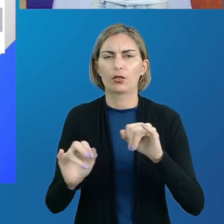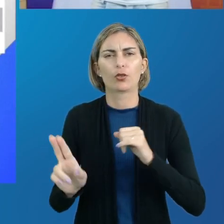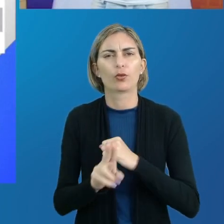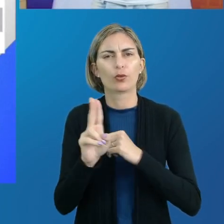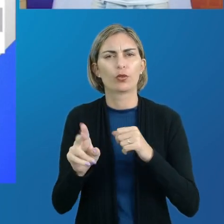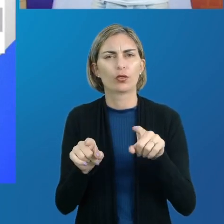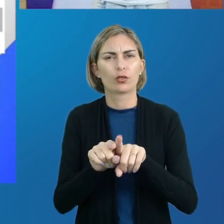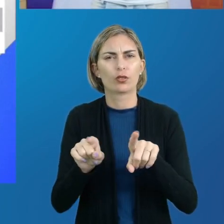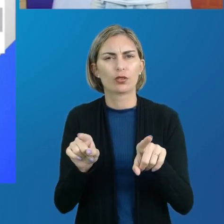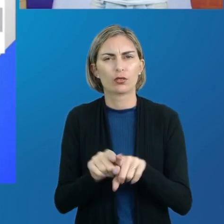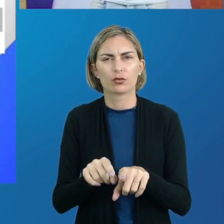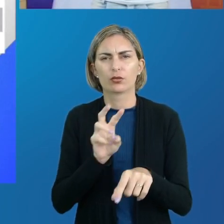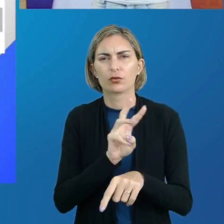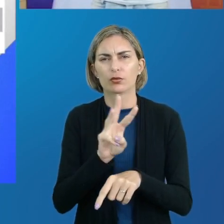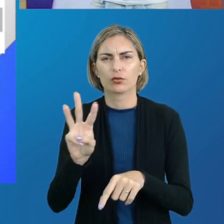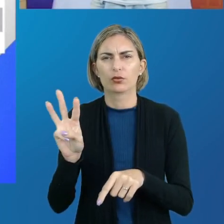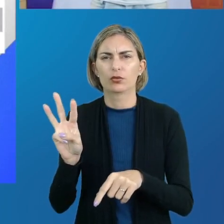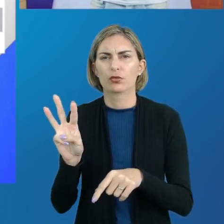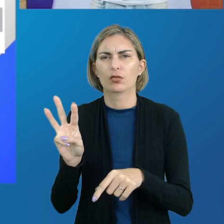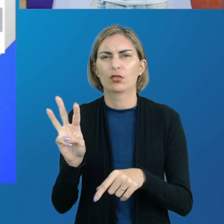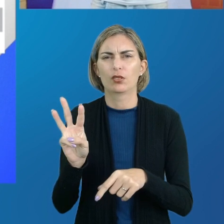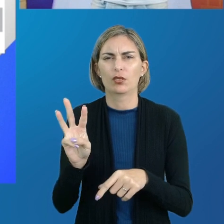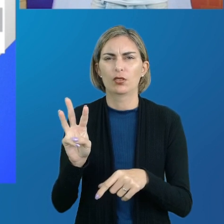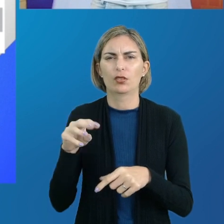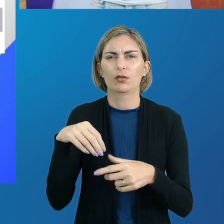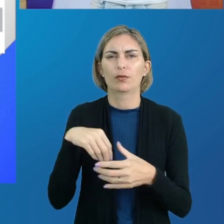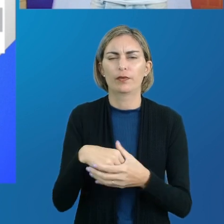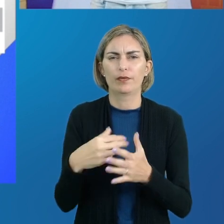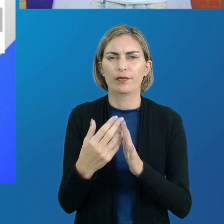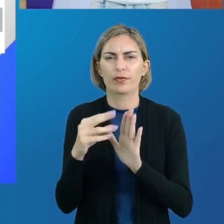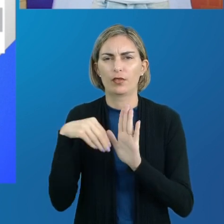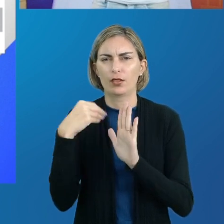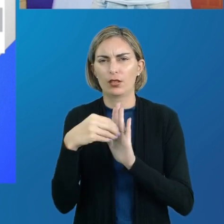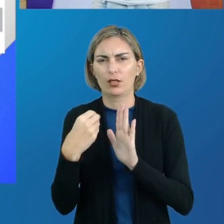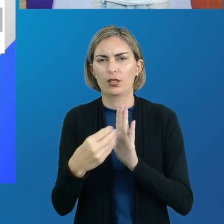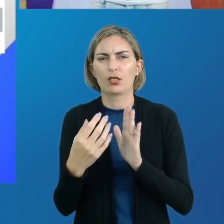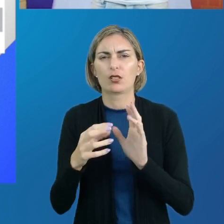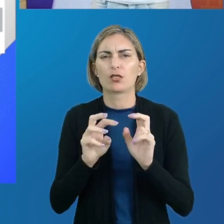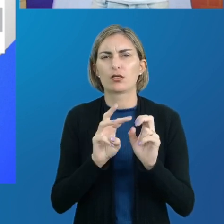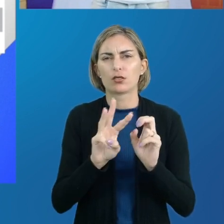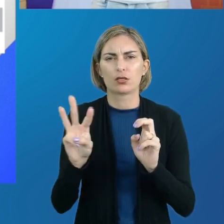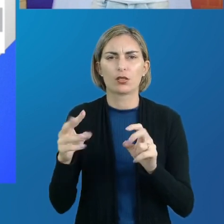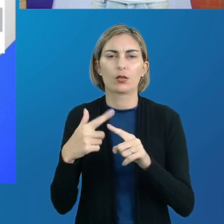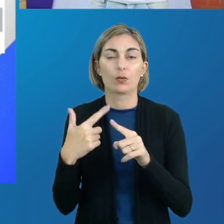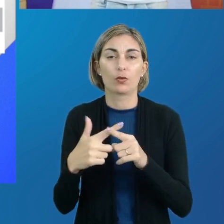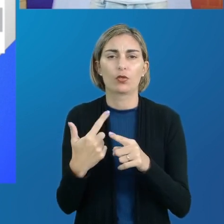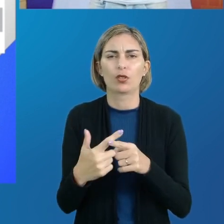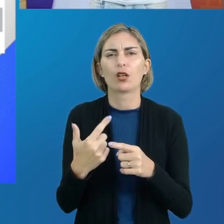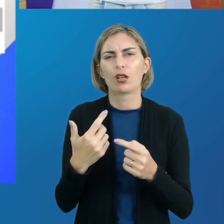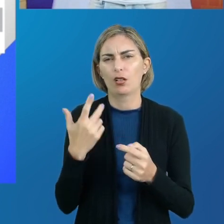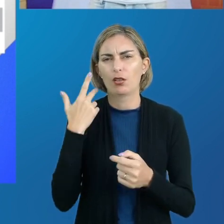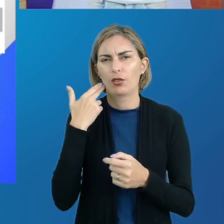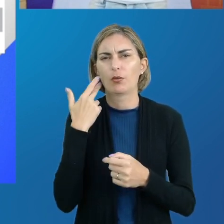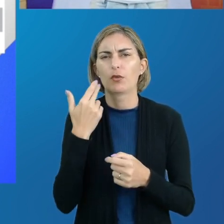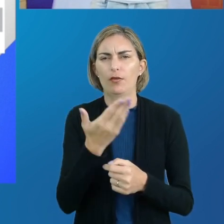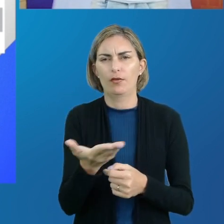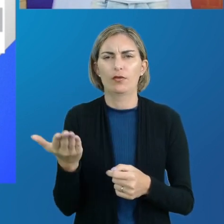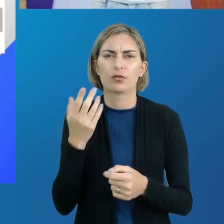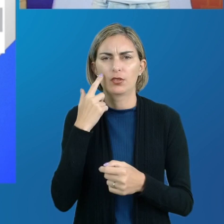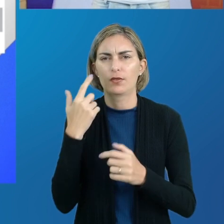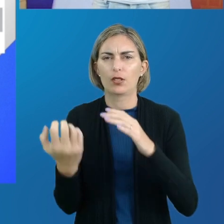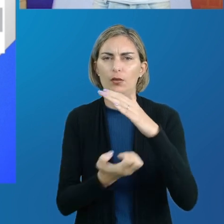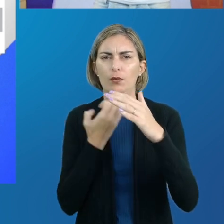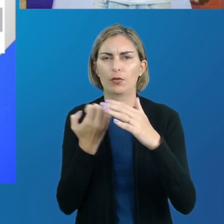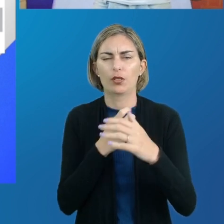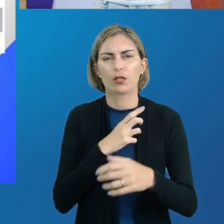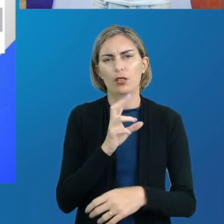A credibilidade do site ele está muito atrelado ao design, mas está atrelado ao site em si. Porque, convenhamos, normalmente quando você vê uma empresa que